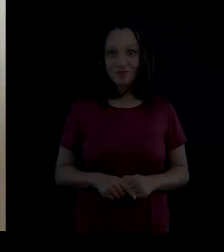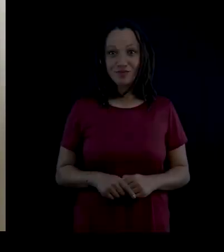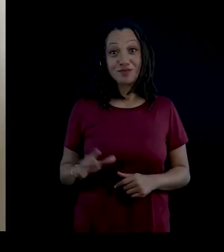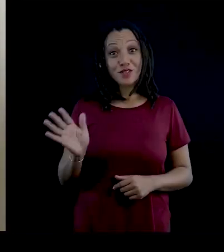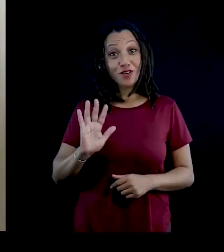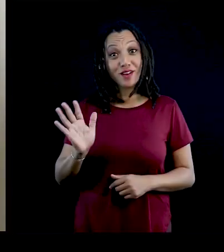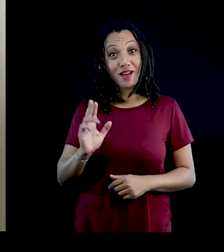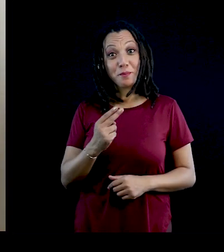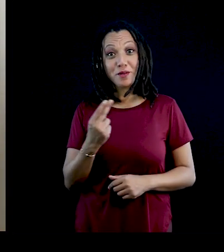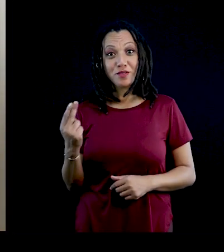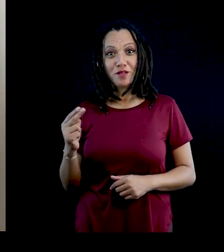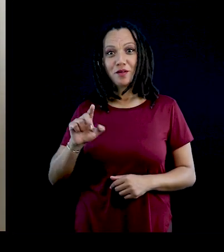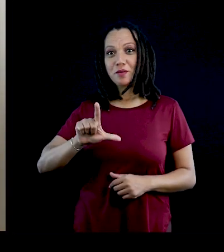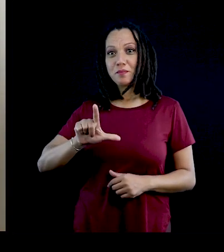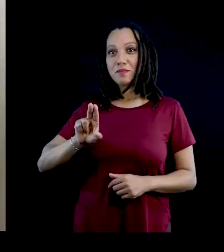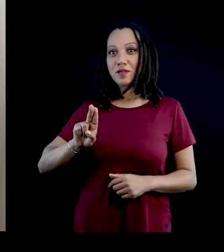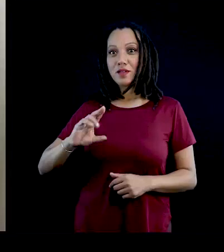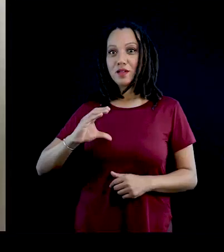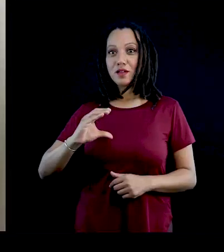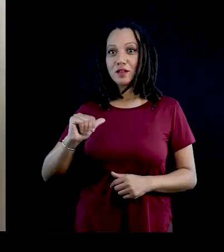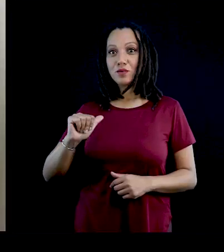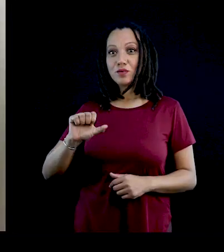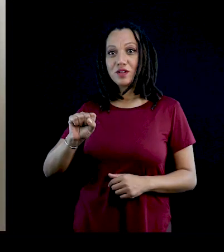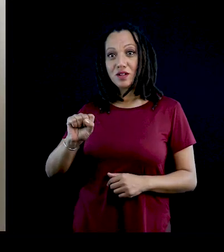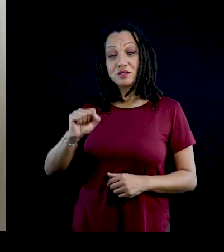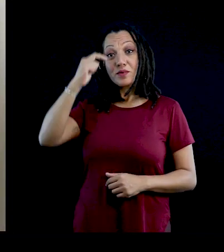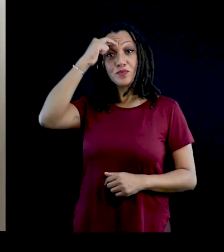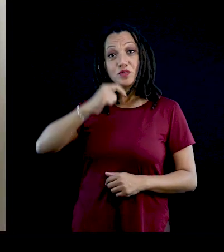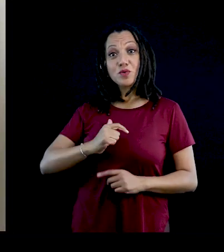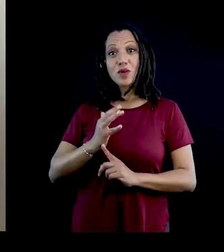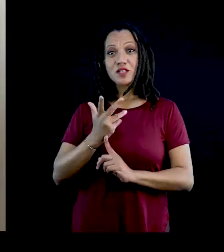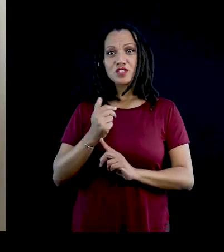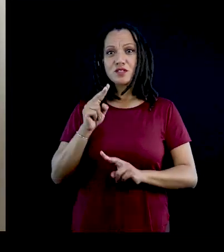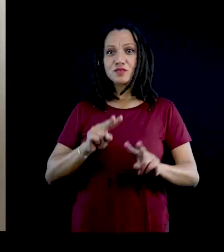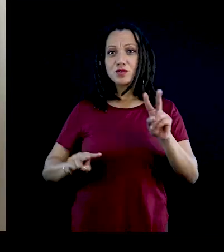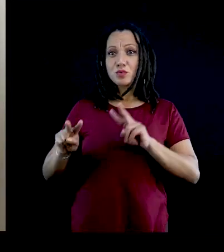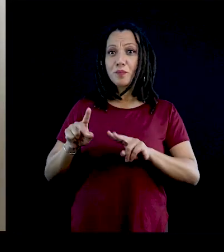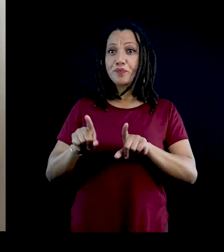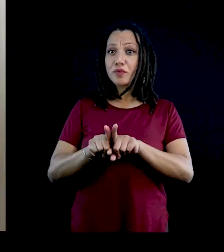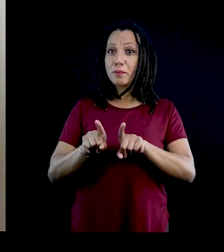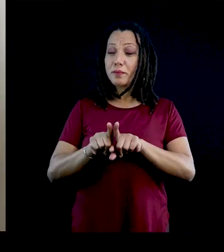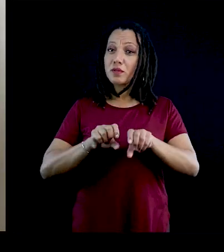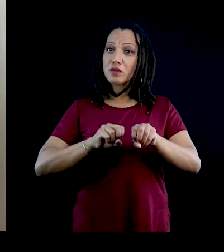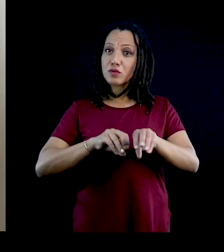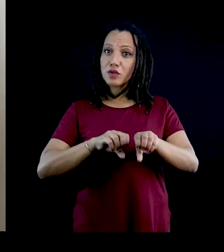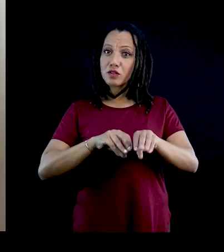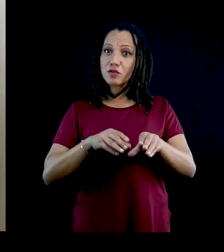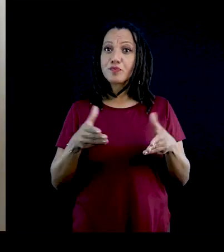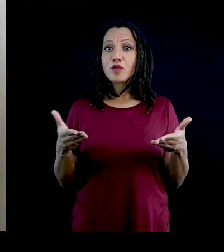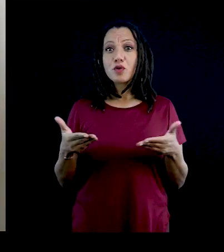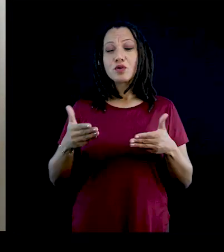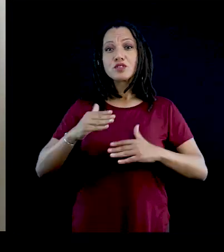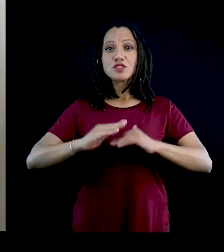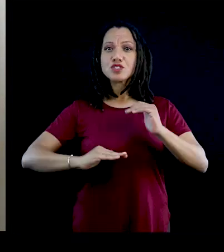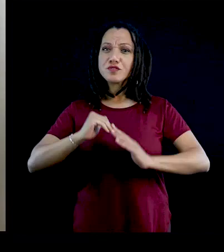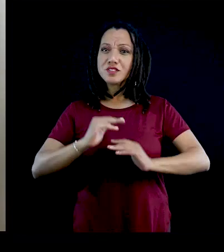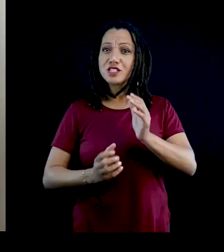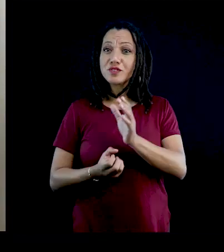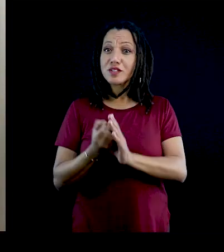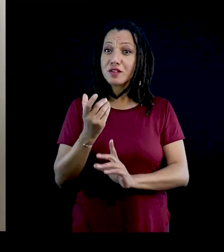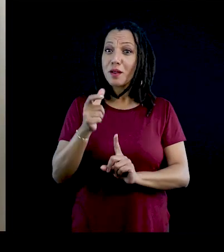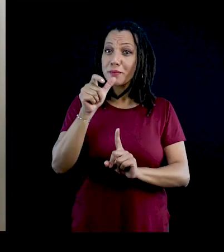Oi pessoal, meu nome é Lucas Lopes, eu sou artista visual e educador e na atividade de hoje a gente vai criar um personagem como esse